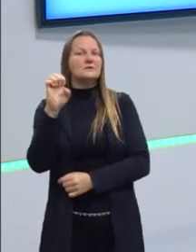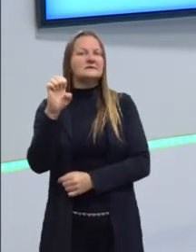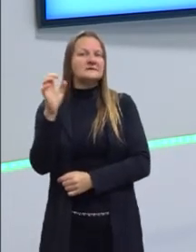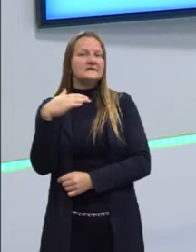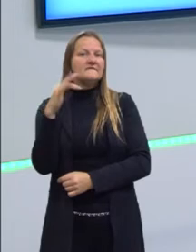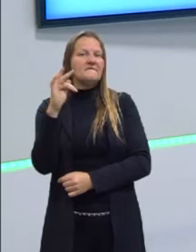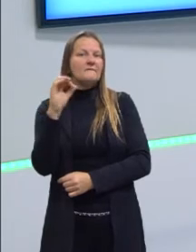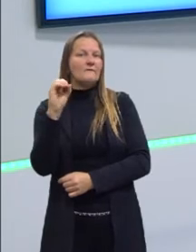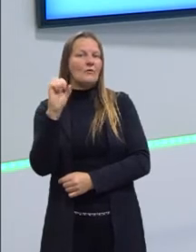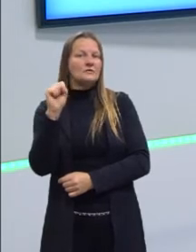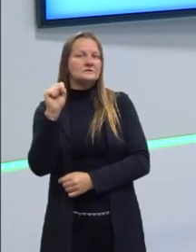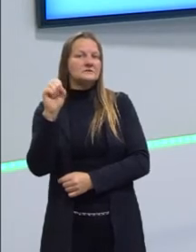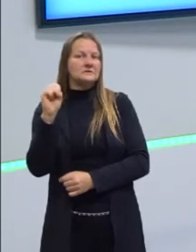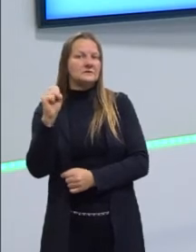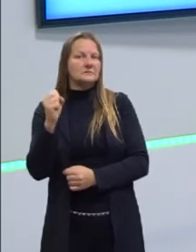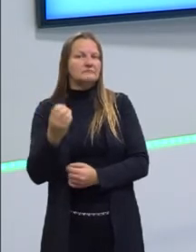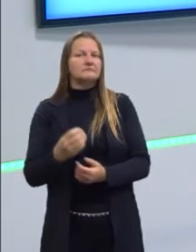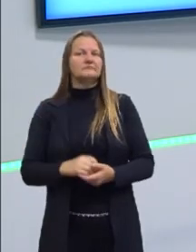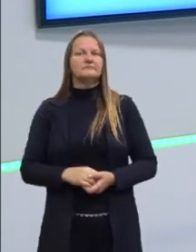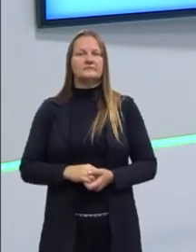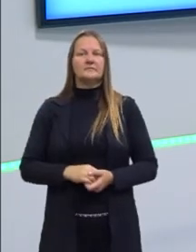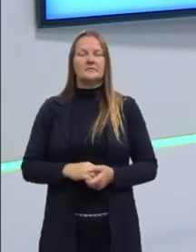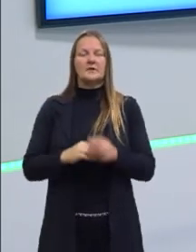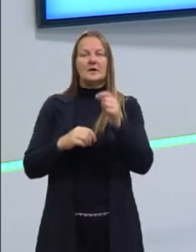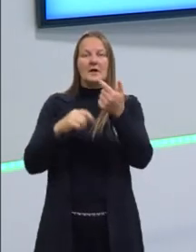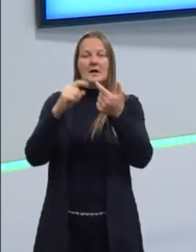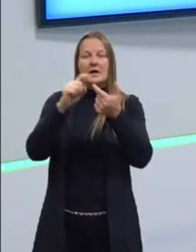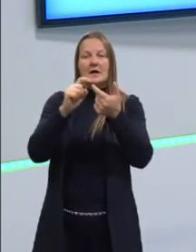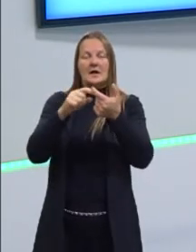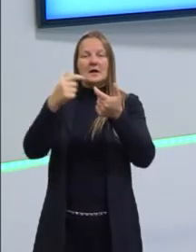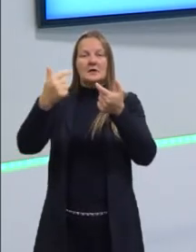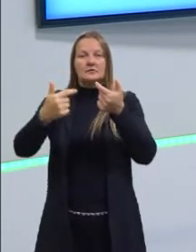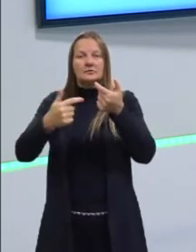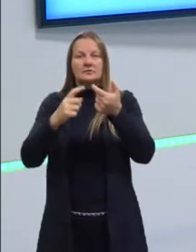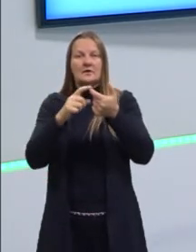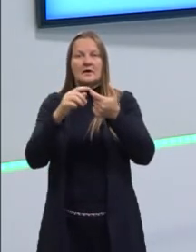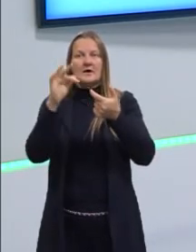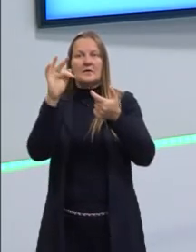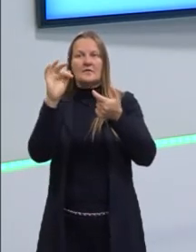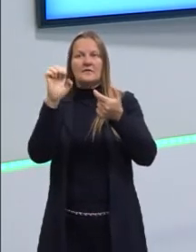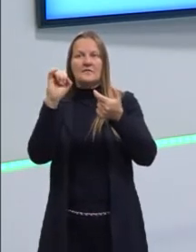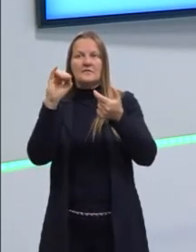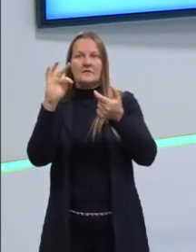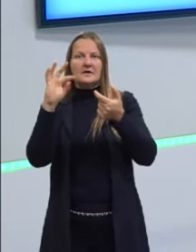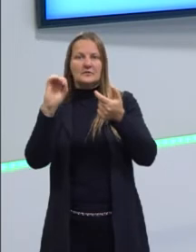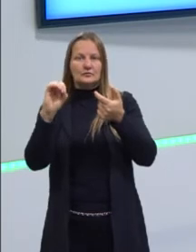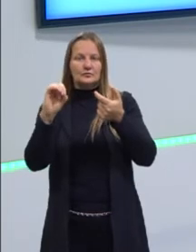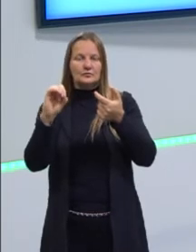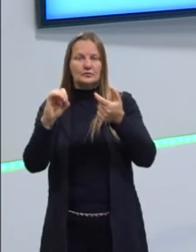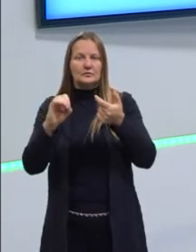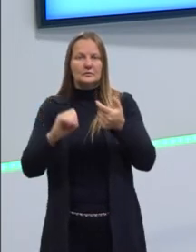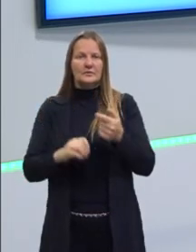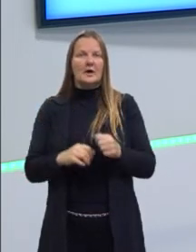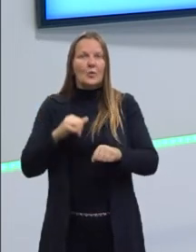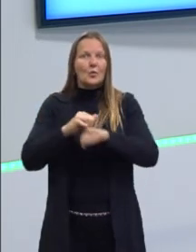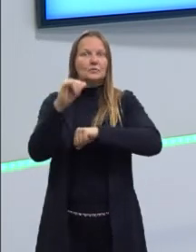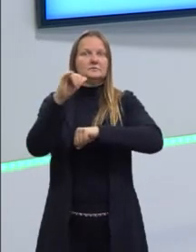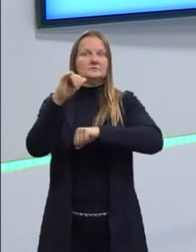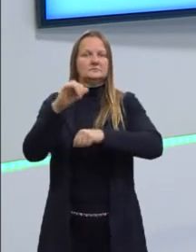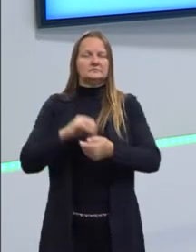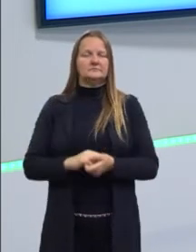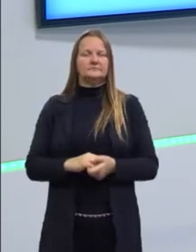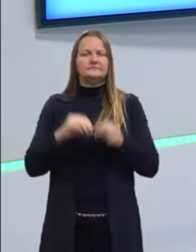e a segunda delas é a palavra feito que tem o mesmo ali objetivo o mesmo entre